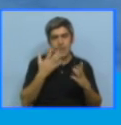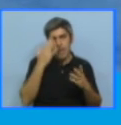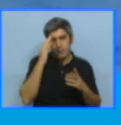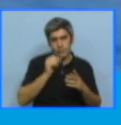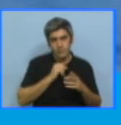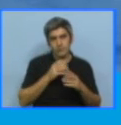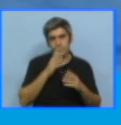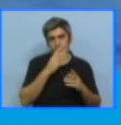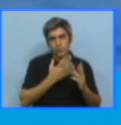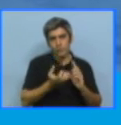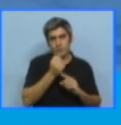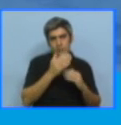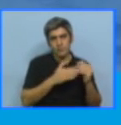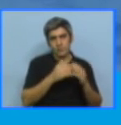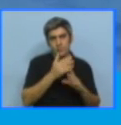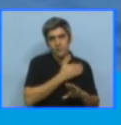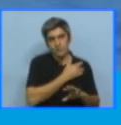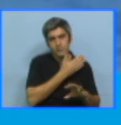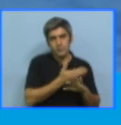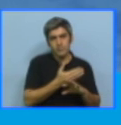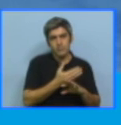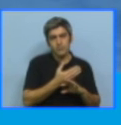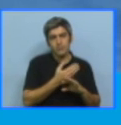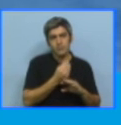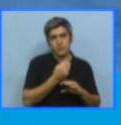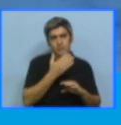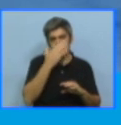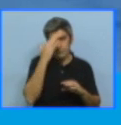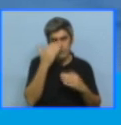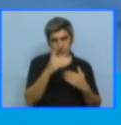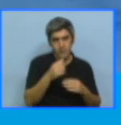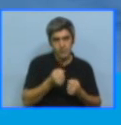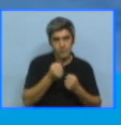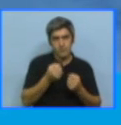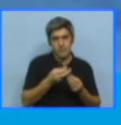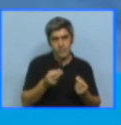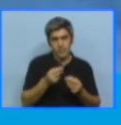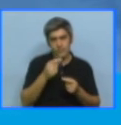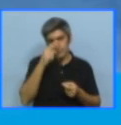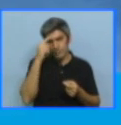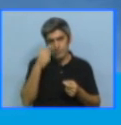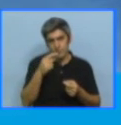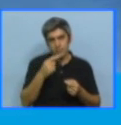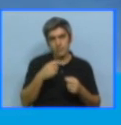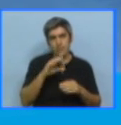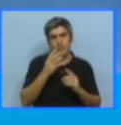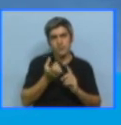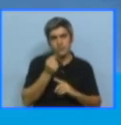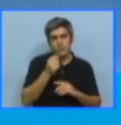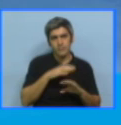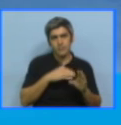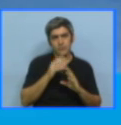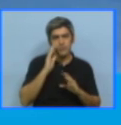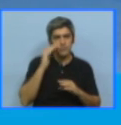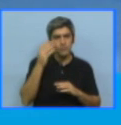se nós conseguimos construir tanto, com tantas limitações de meios e dificuldades, mais conseguiremos fazer